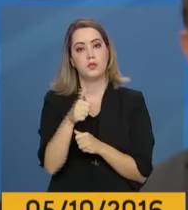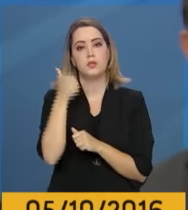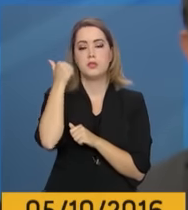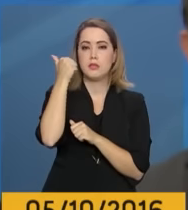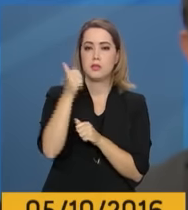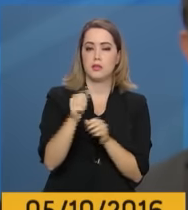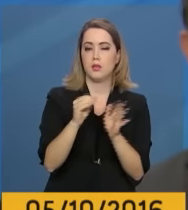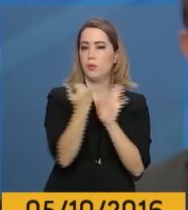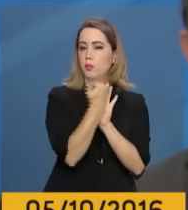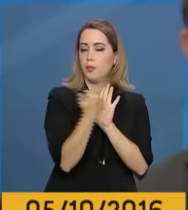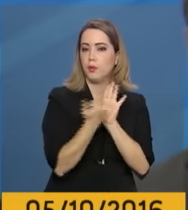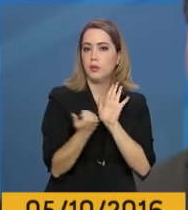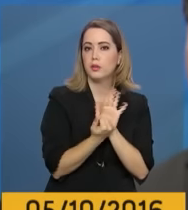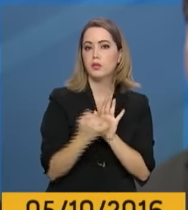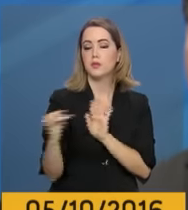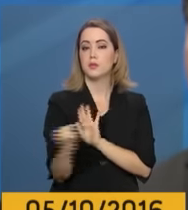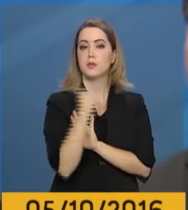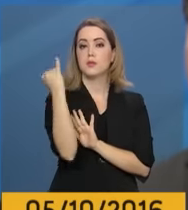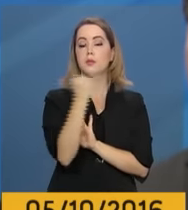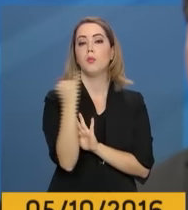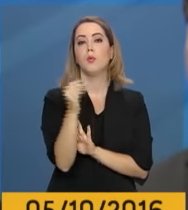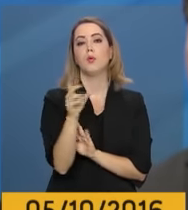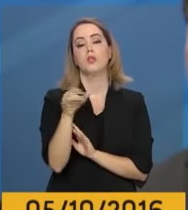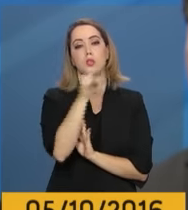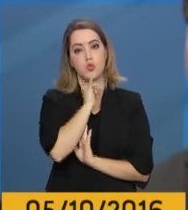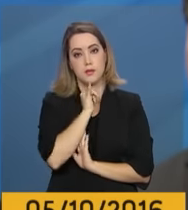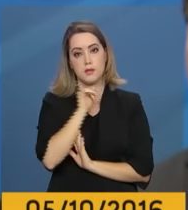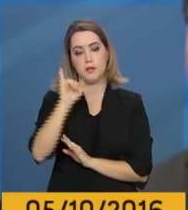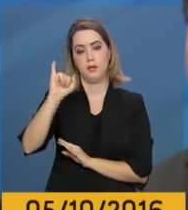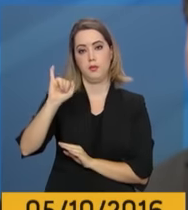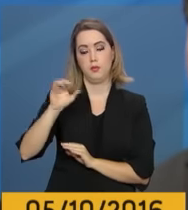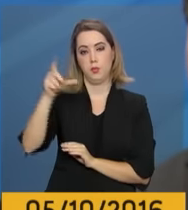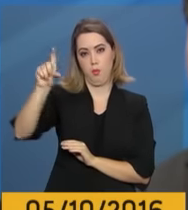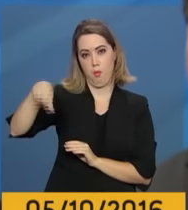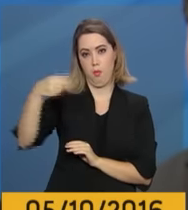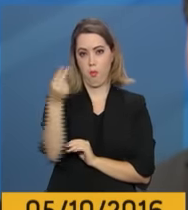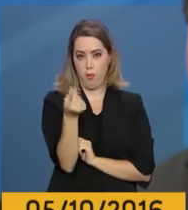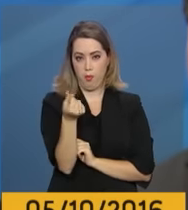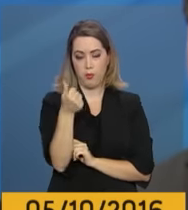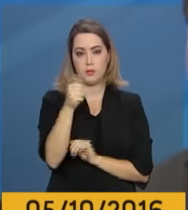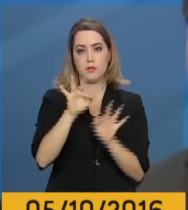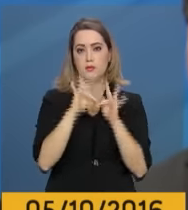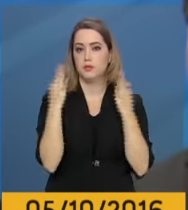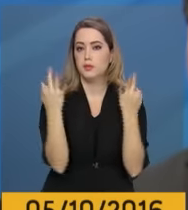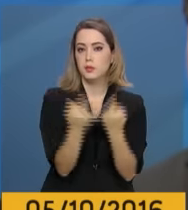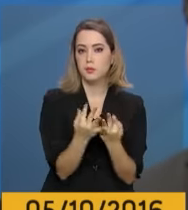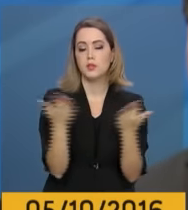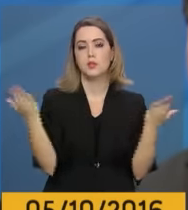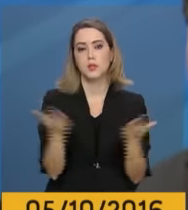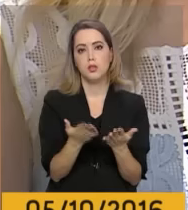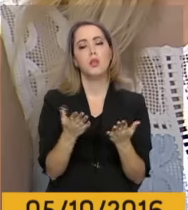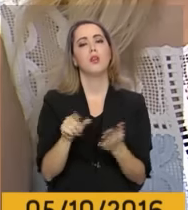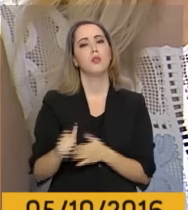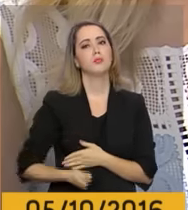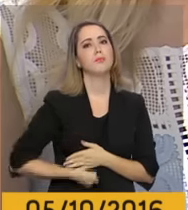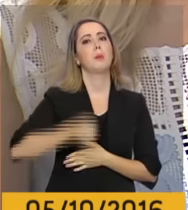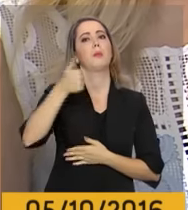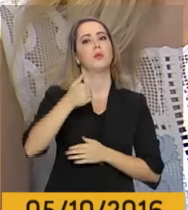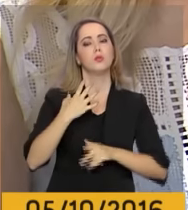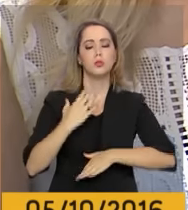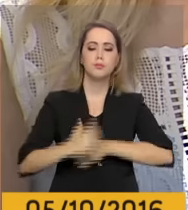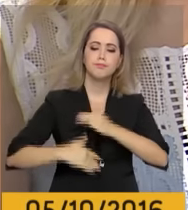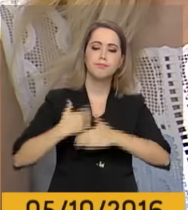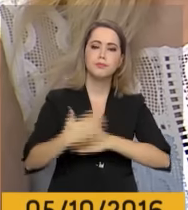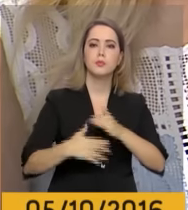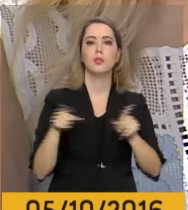Família. O programa Bolsa Família é um programa que está sendo valorizado e ampliado através de várias